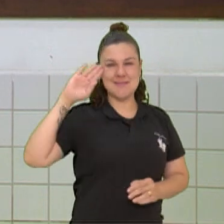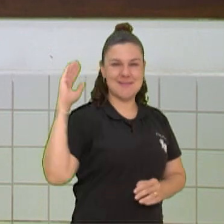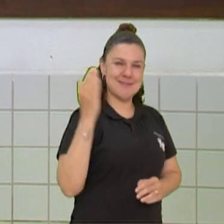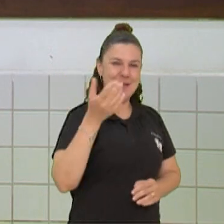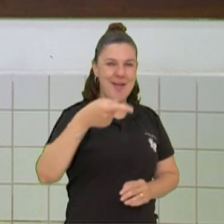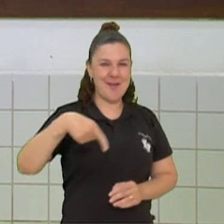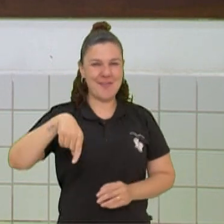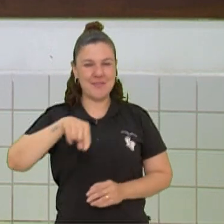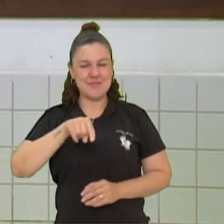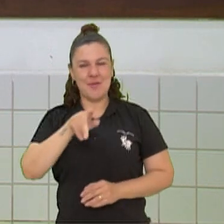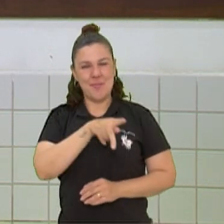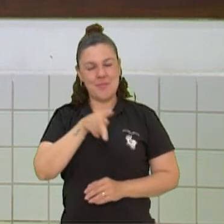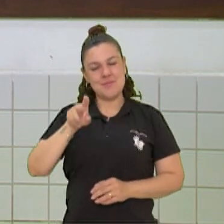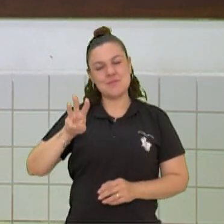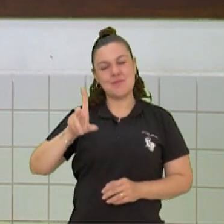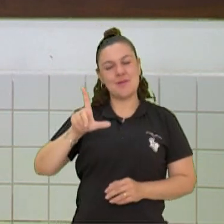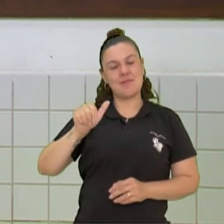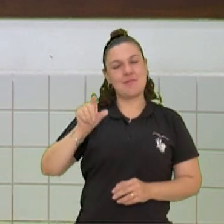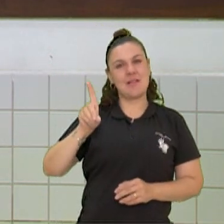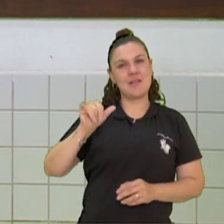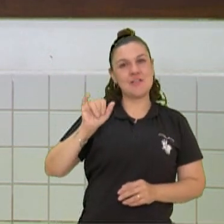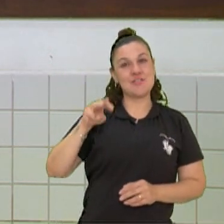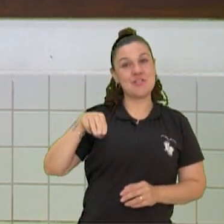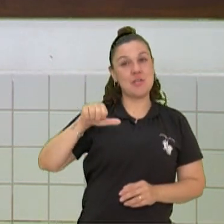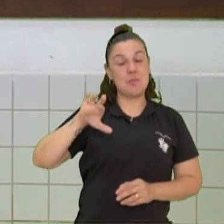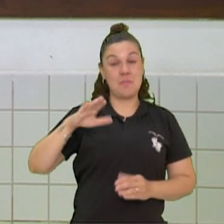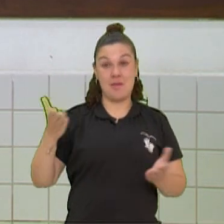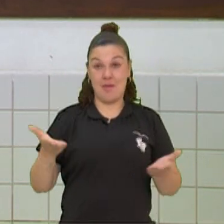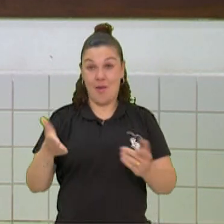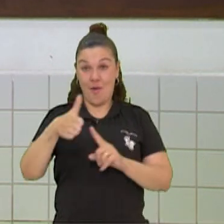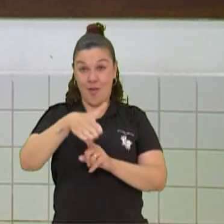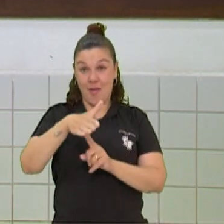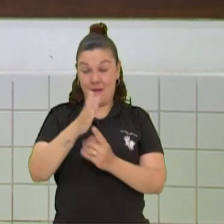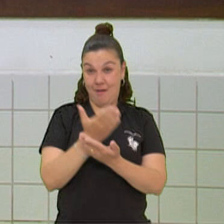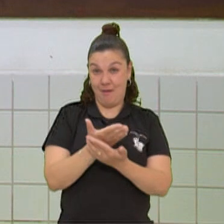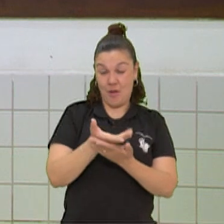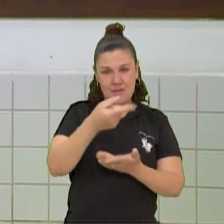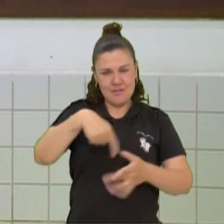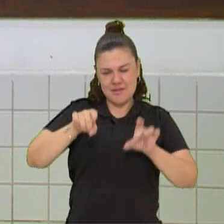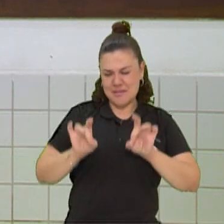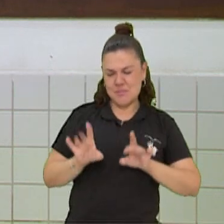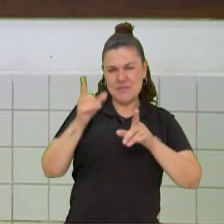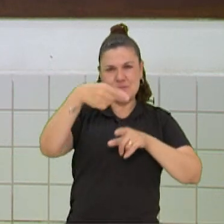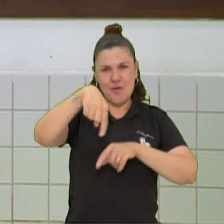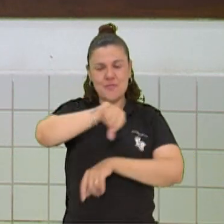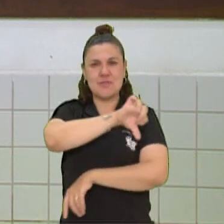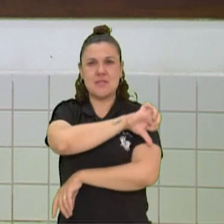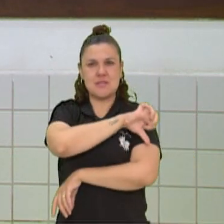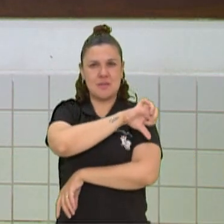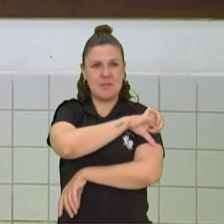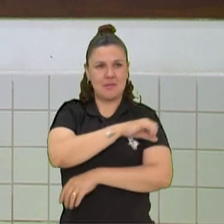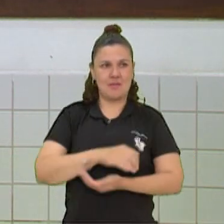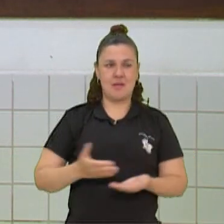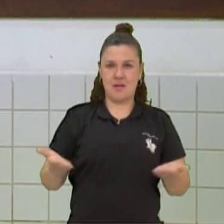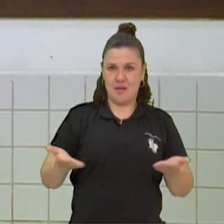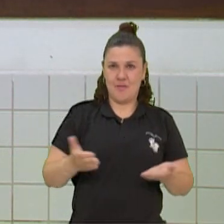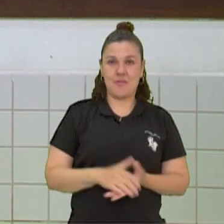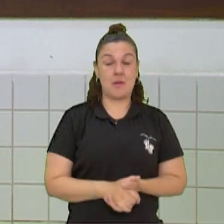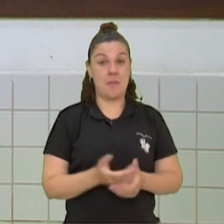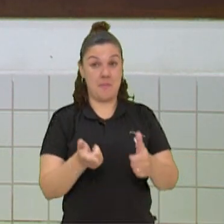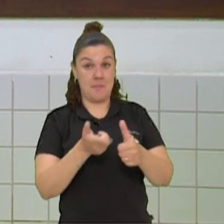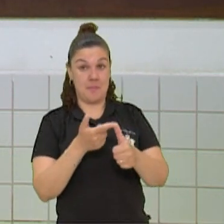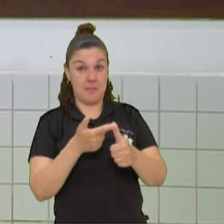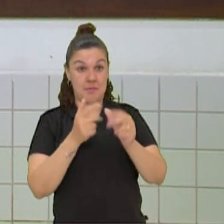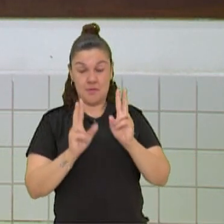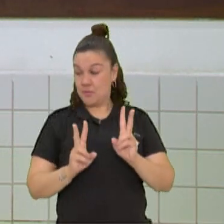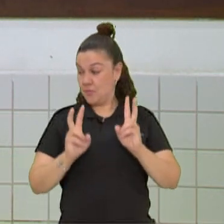Salve, salve galera! Professor Vladimir na área com mais uma aula Paraná, especialmente para você do nono ano do ensino fundamental. Antes do